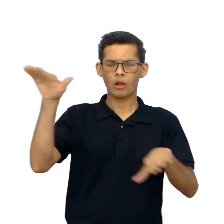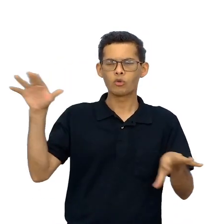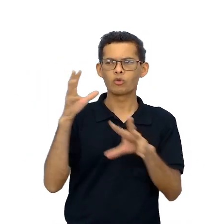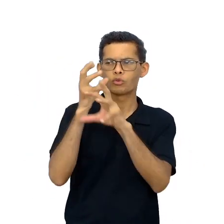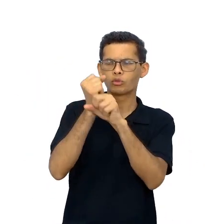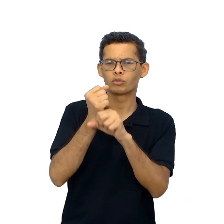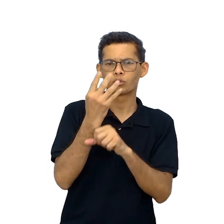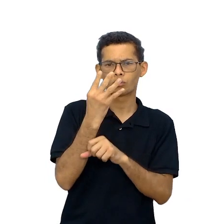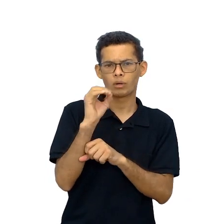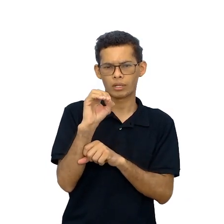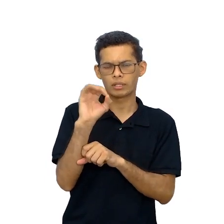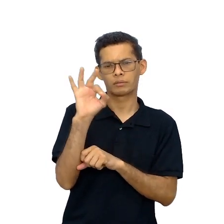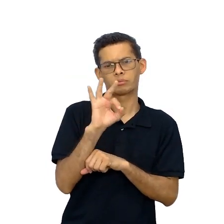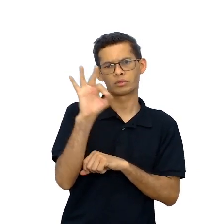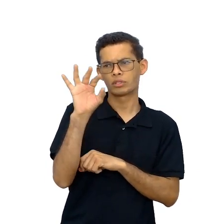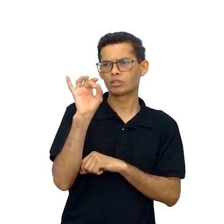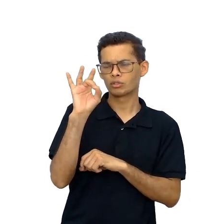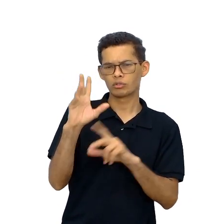naquela determinada